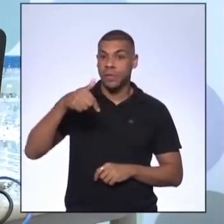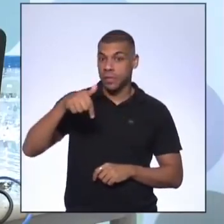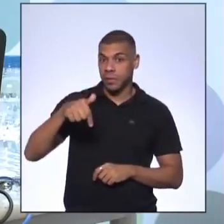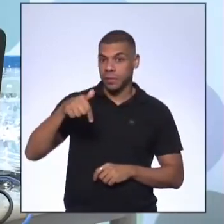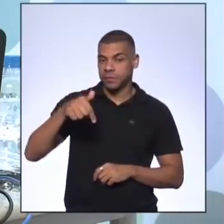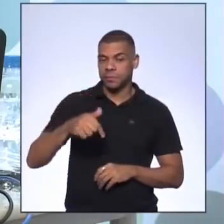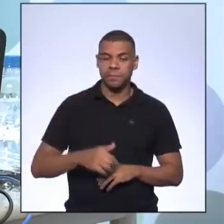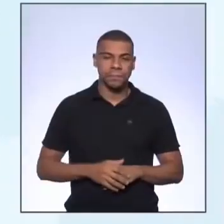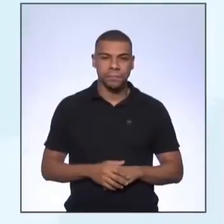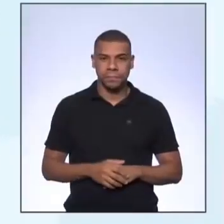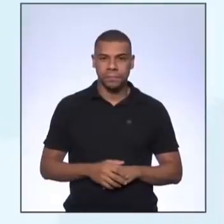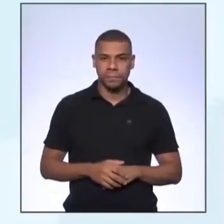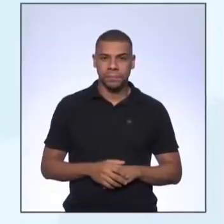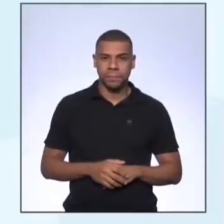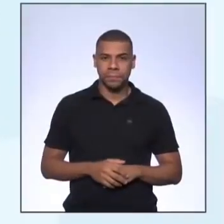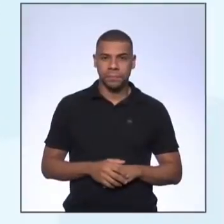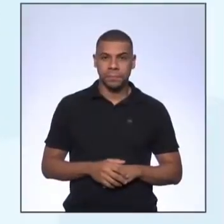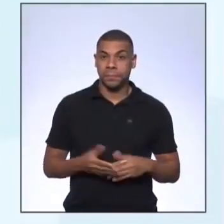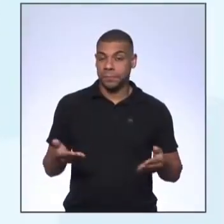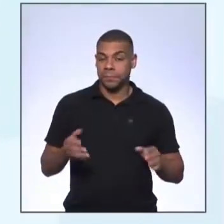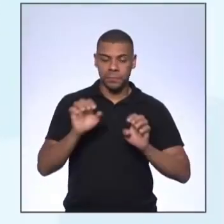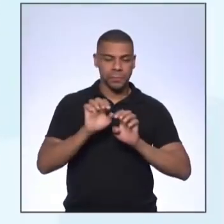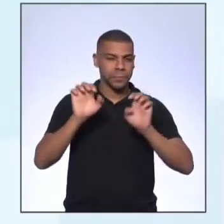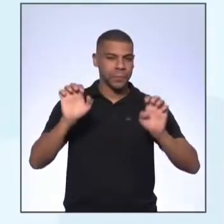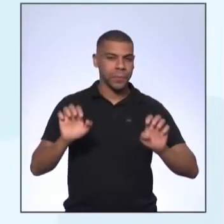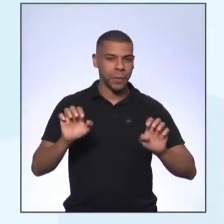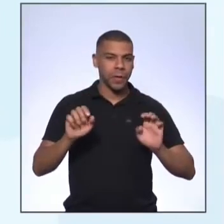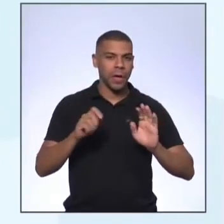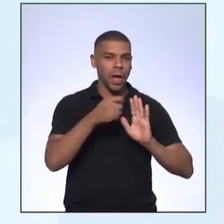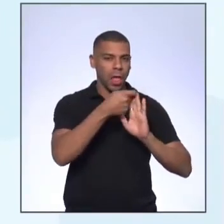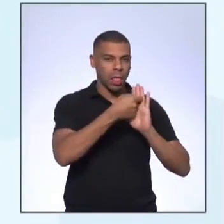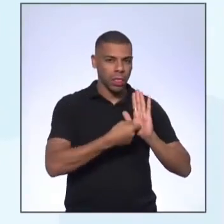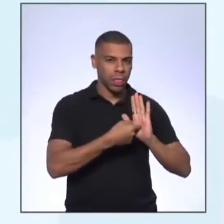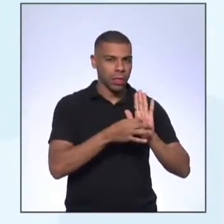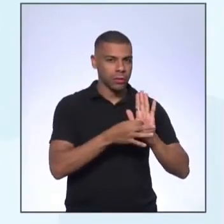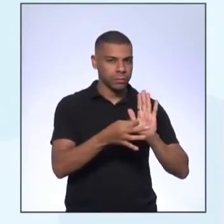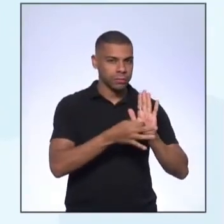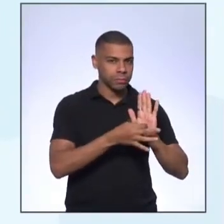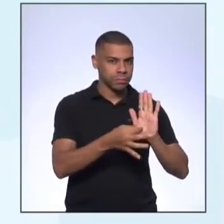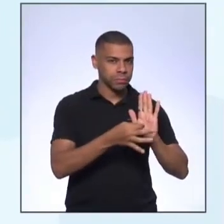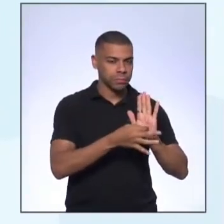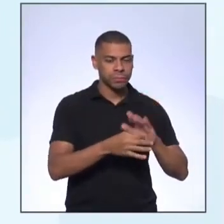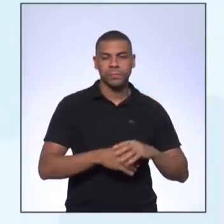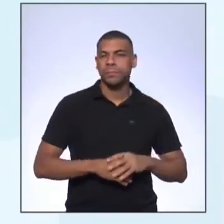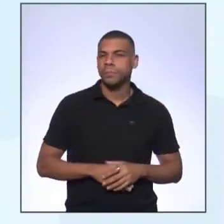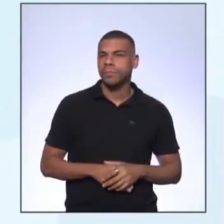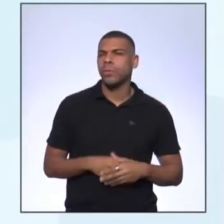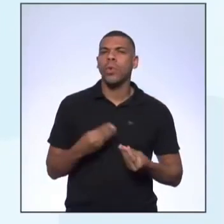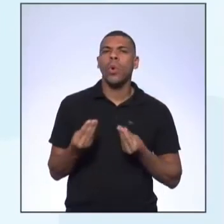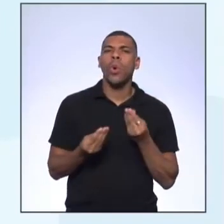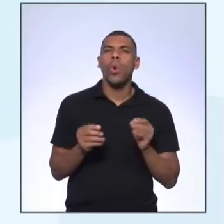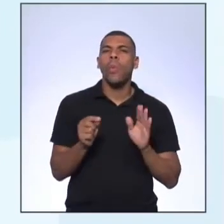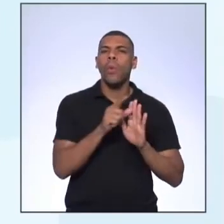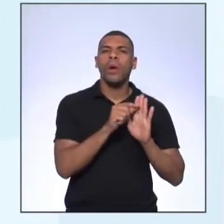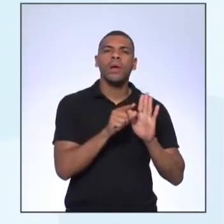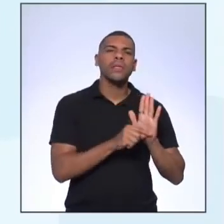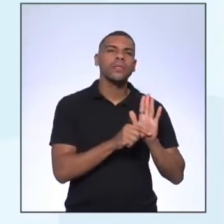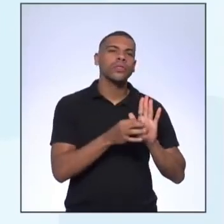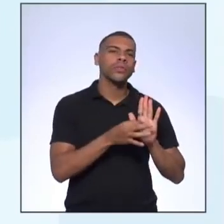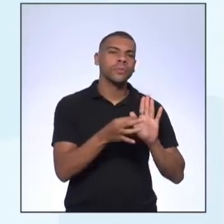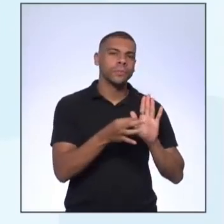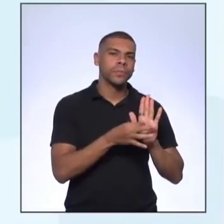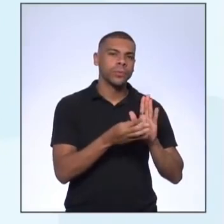117, tá? Então, a gente vai trabalhar a estrutura. O artigo de opinião, então, como ele é estruturado, na